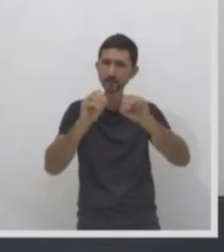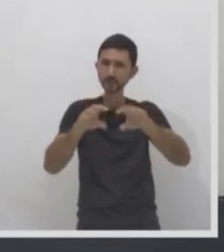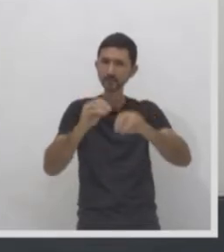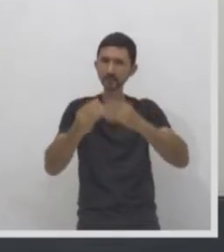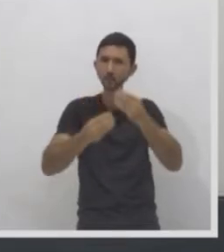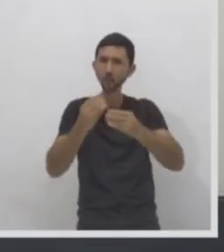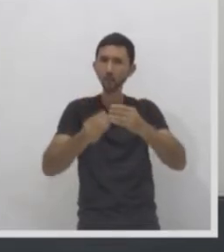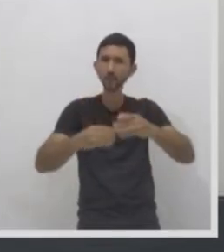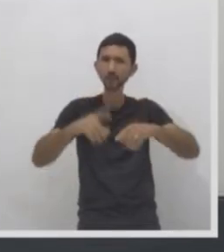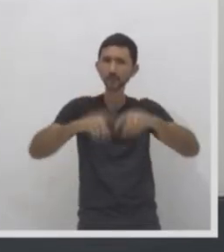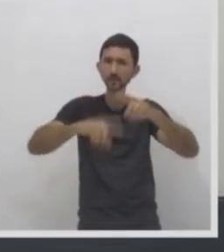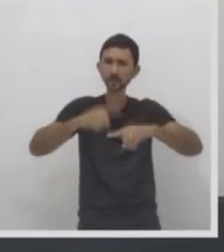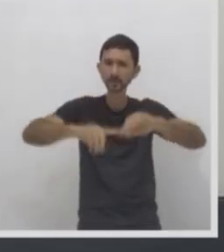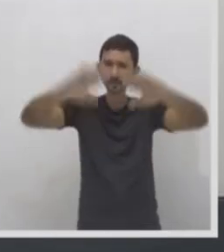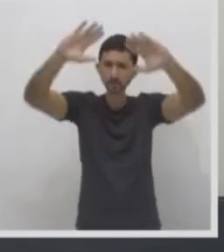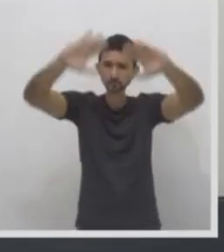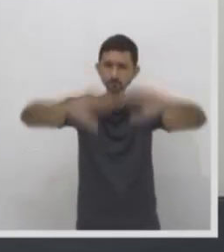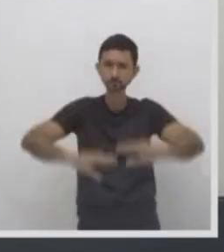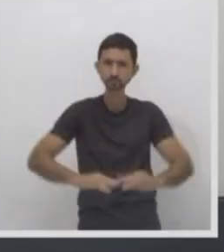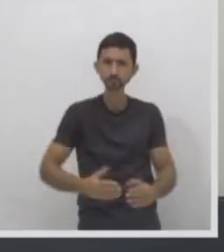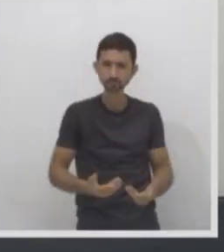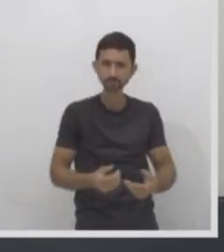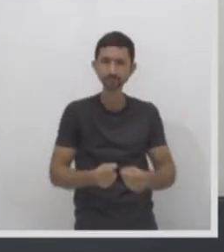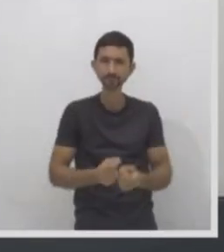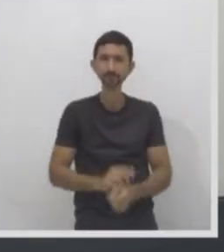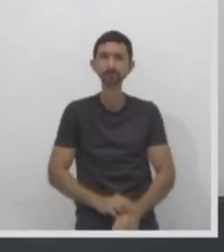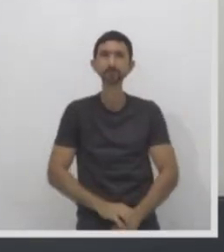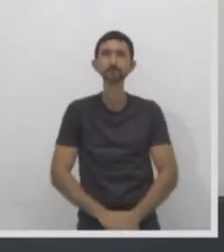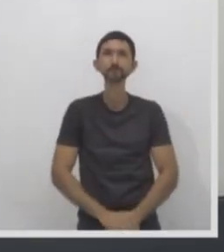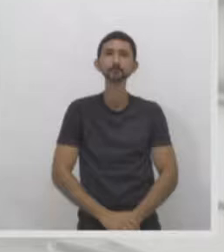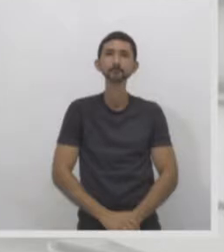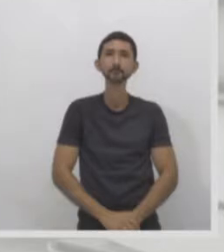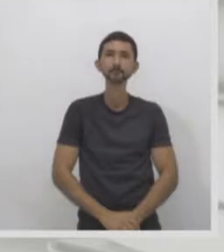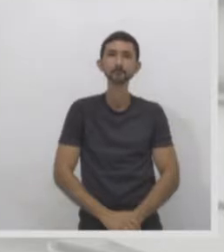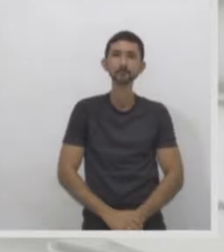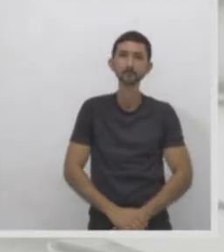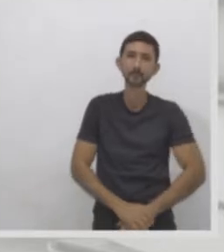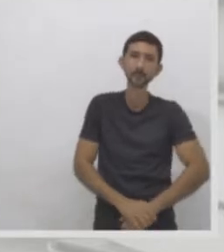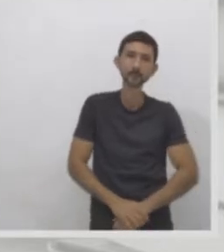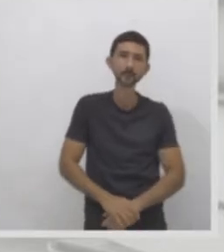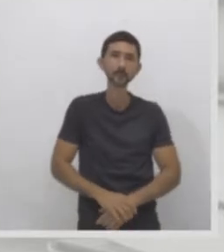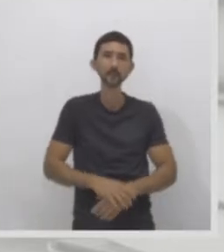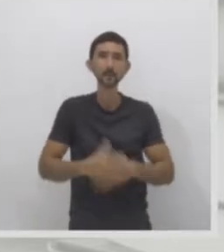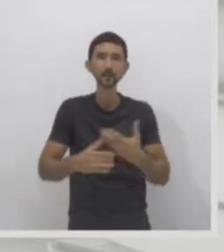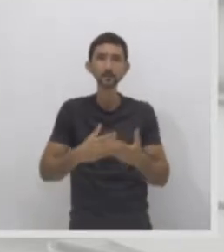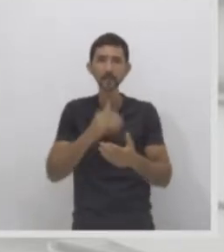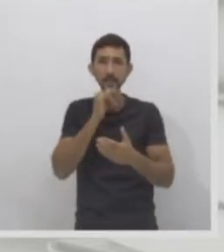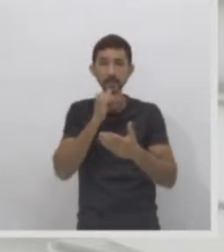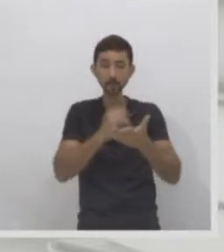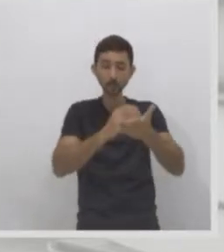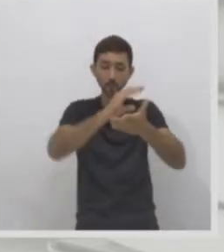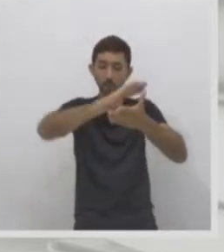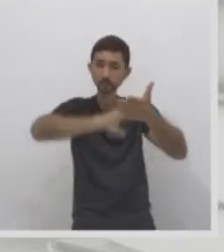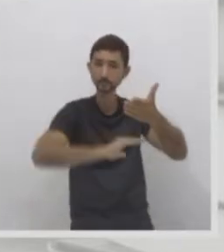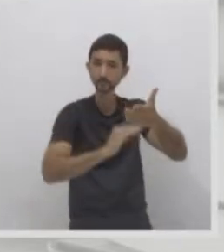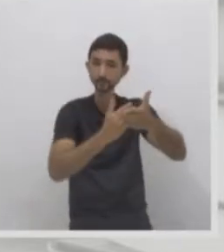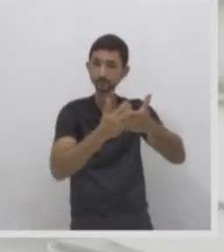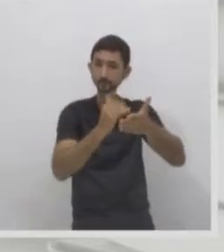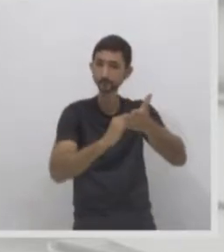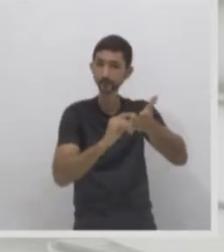essa máquina do abraço, digamos assim, que ela construiu lá. As intenções discursivas por trás de um texto estão